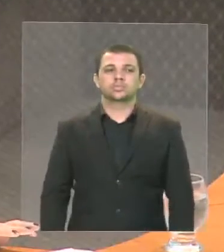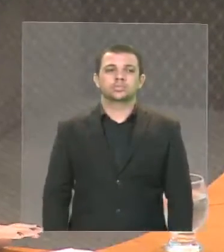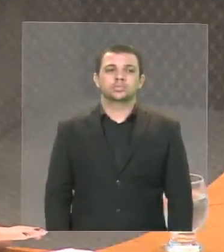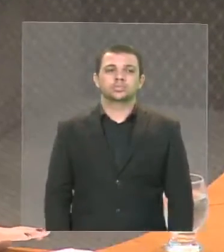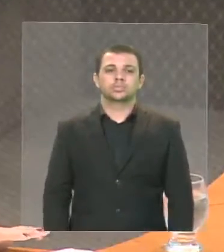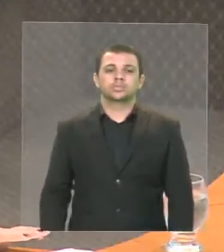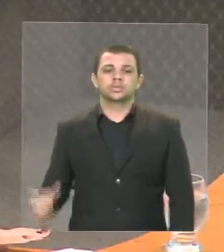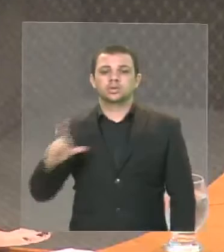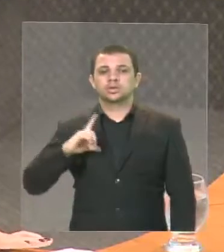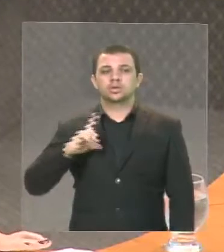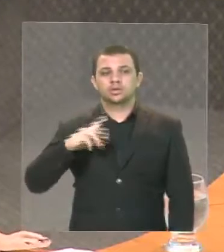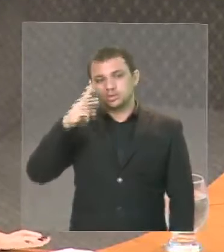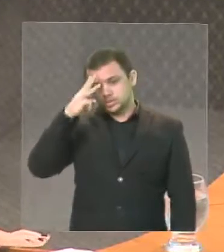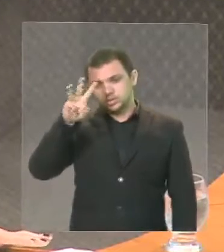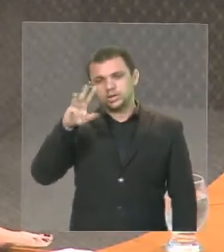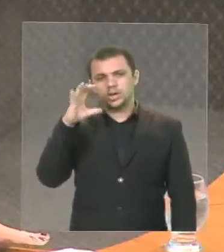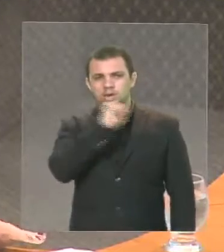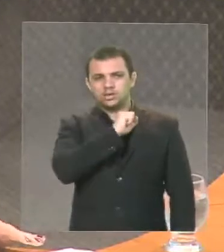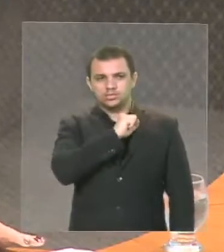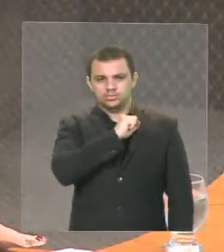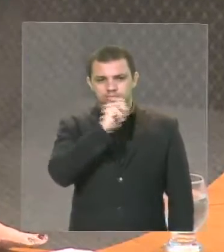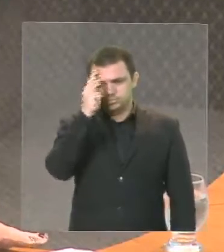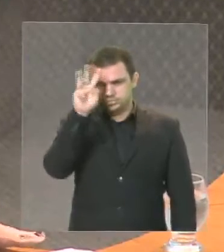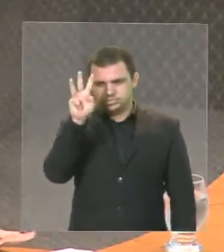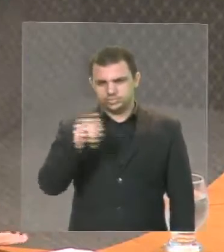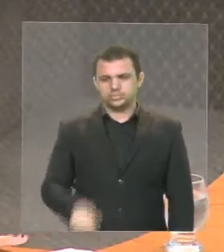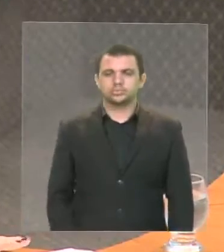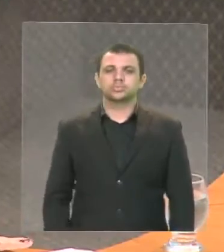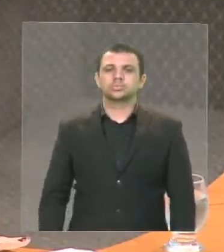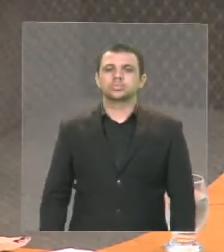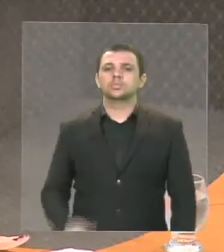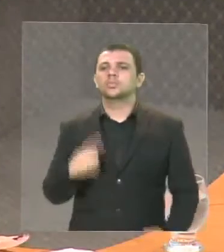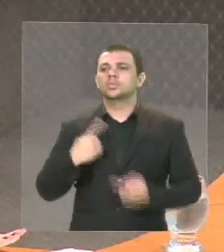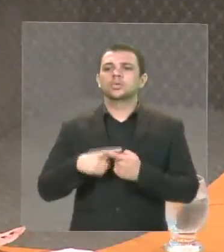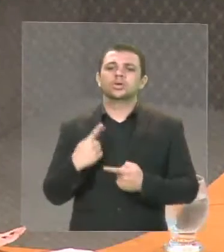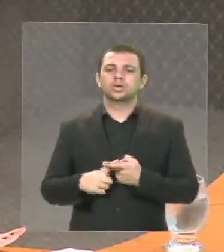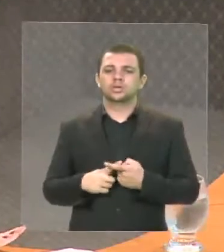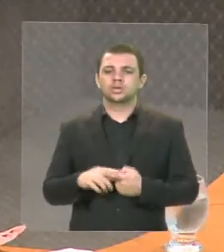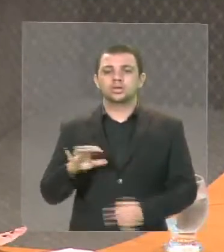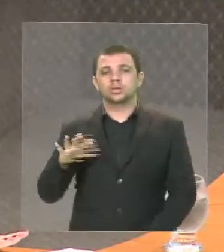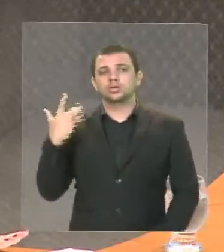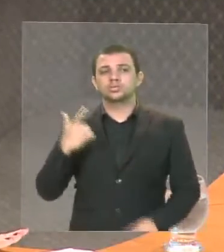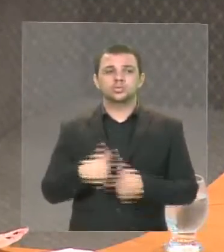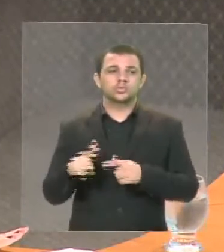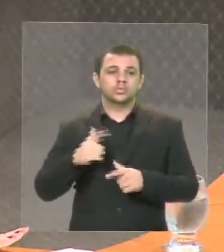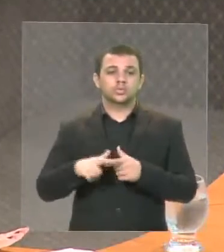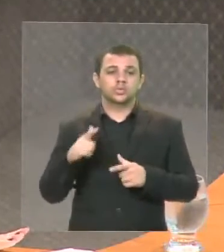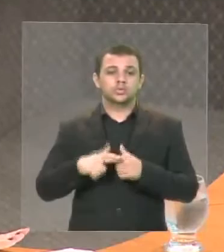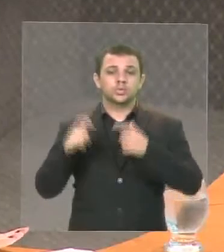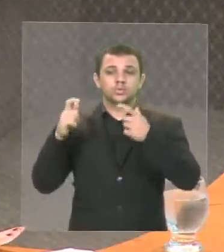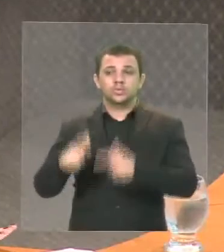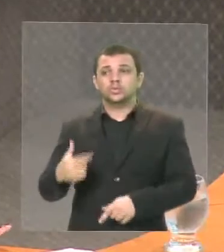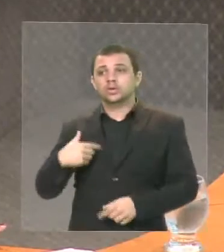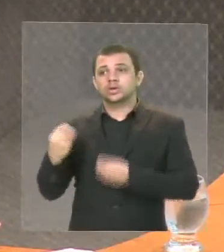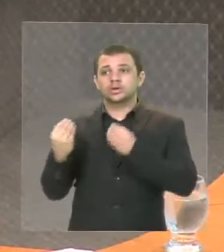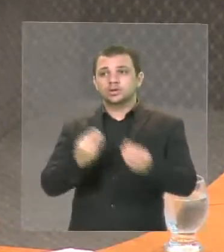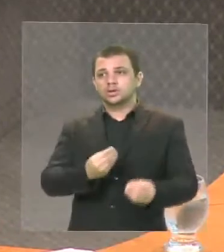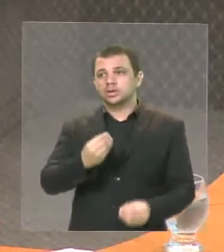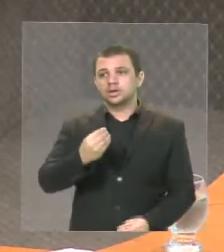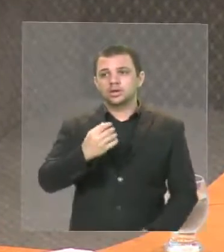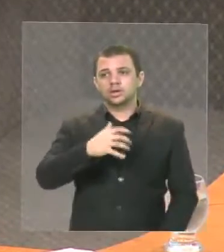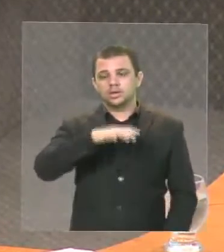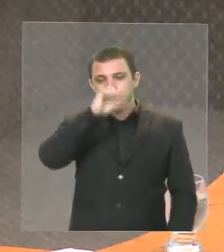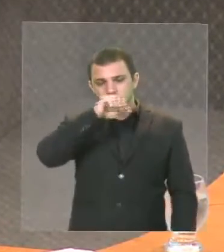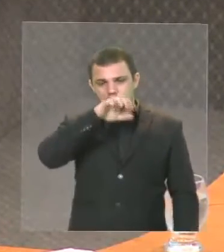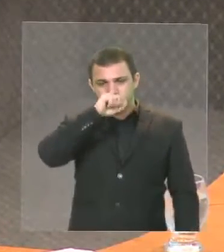dias, para falar mais claramente, devido a uma pane na usina de oxigênio do hospital. Pane que ocorreu no